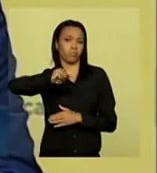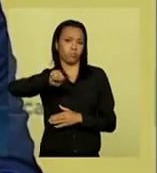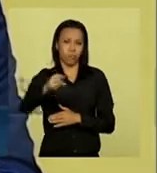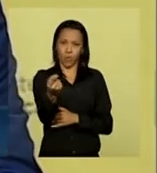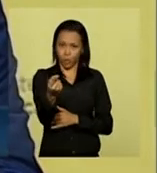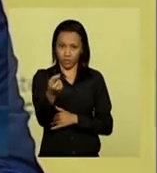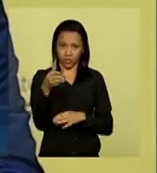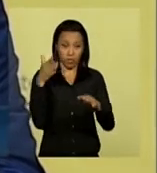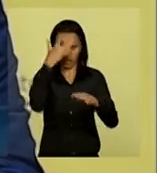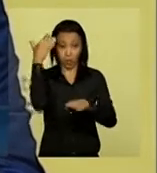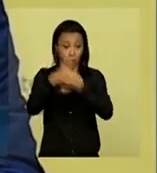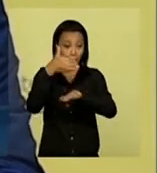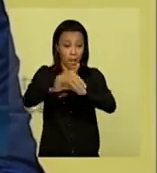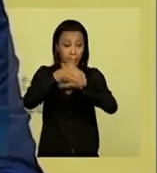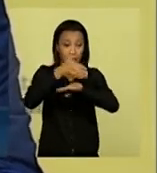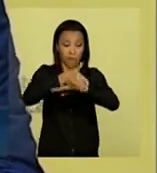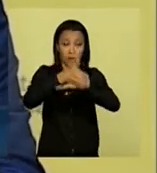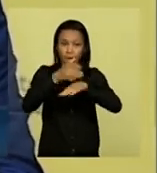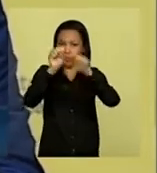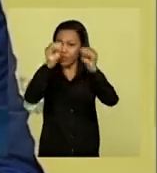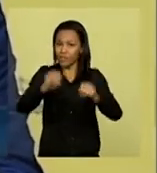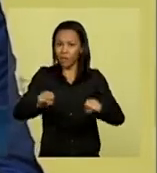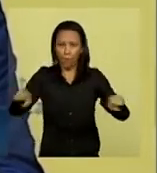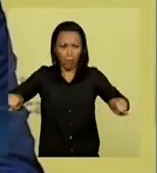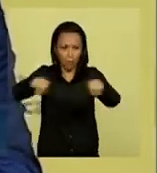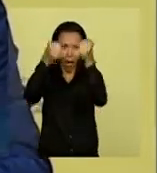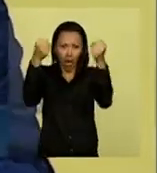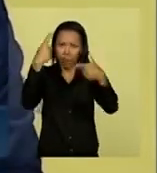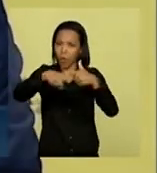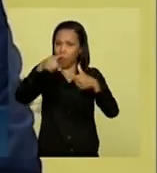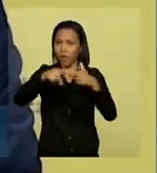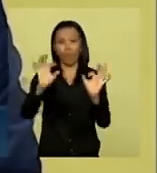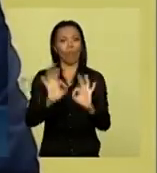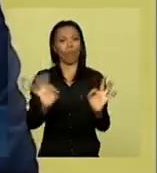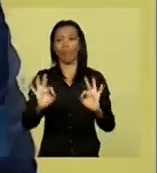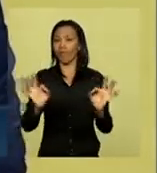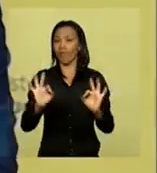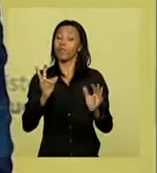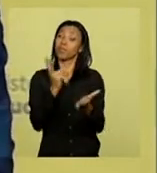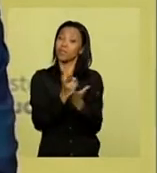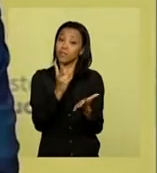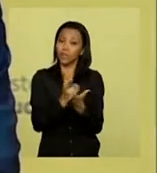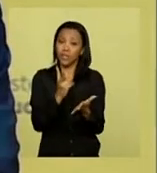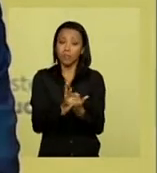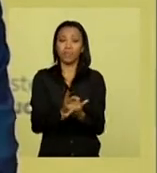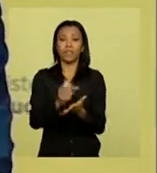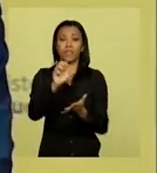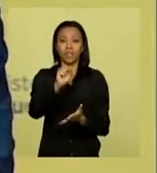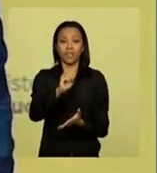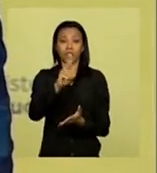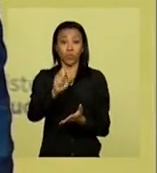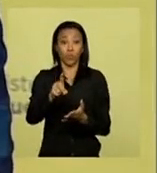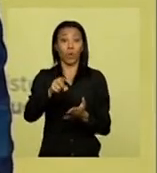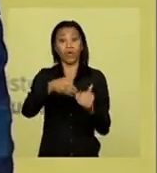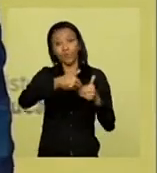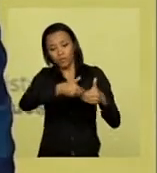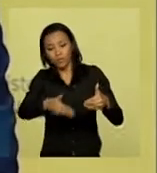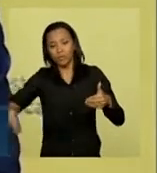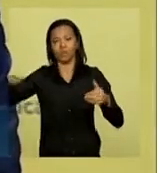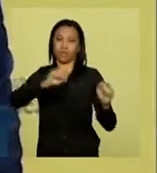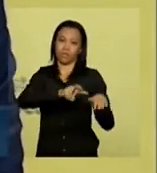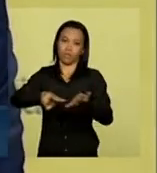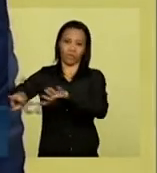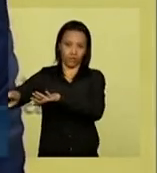no sistema sistema suportou abertura também não foi feita por causa disso eu que sempre inscrição do Sisu é durante uma semana dias úteis